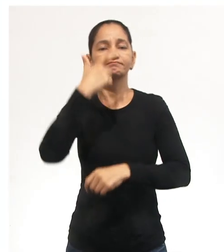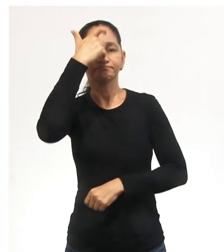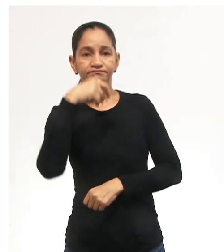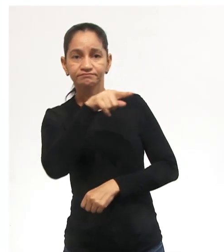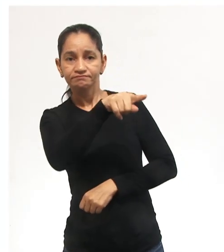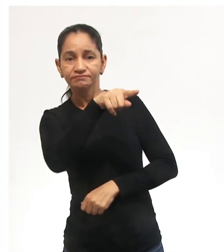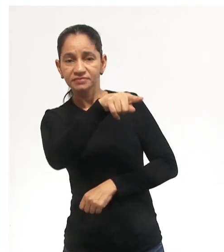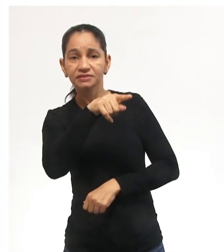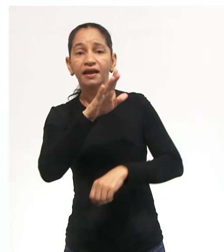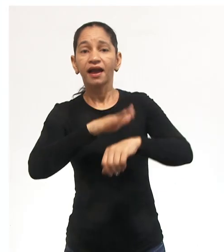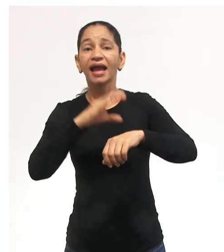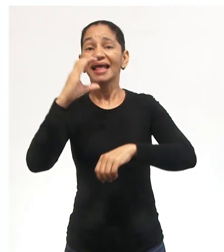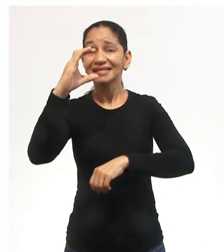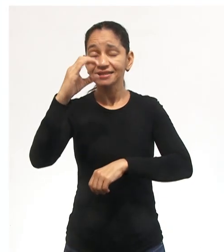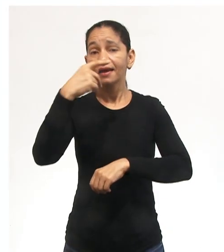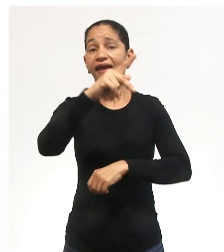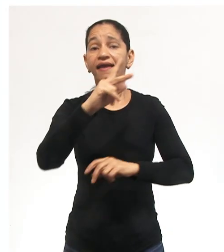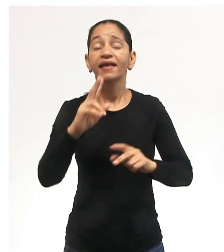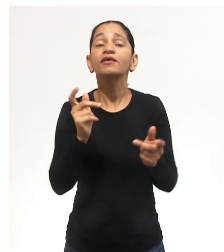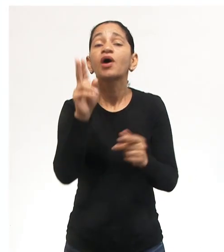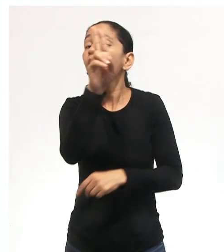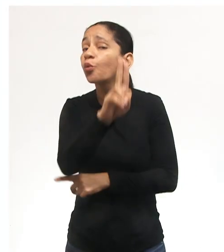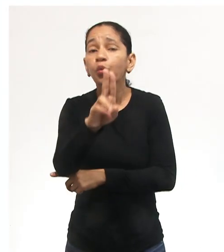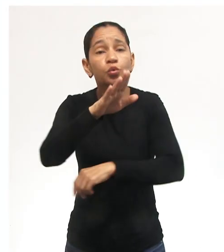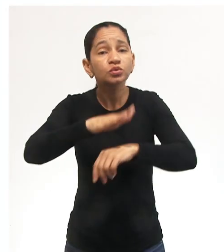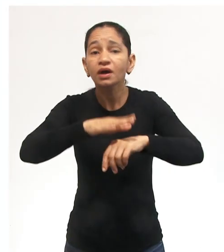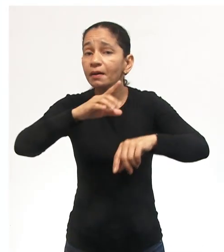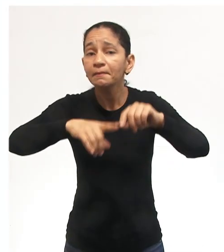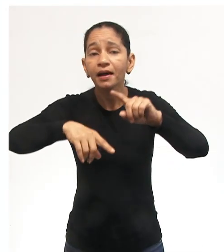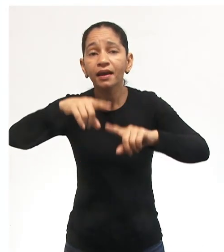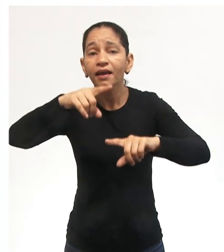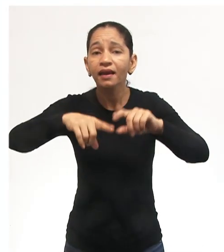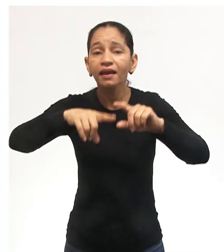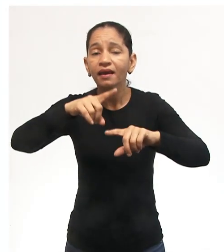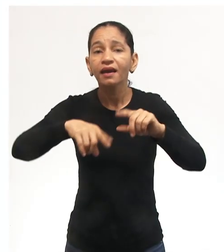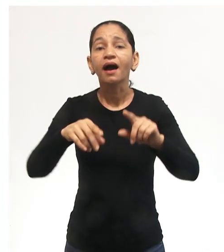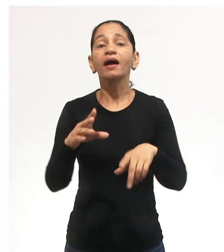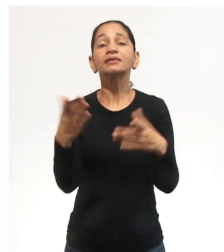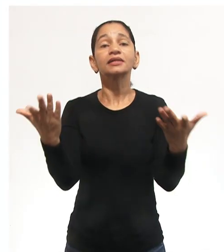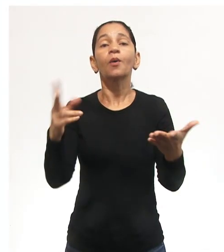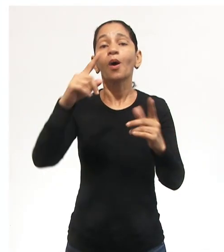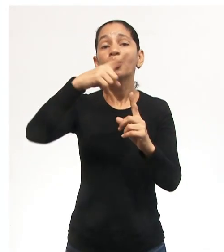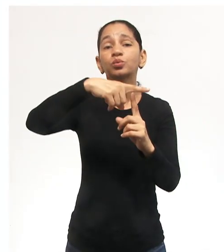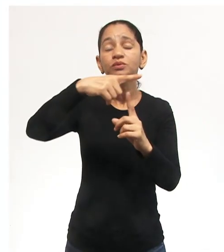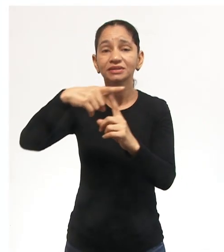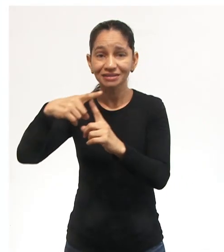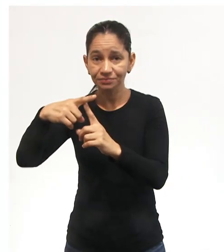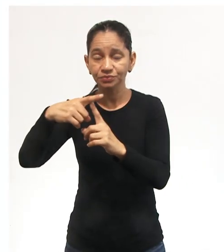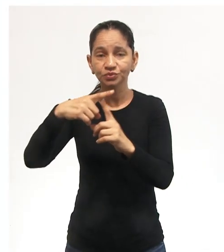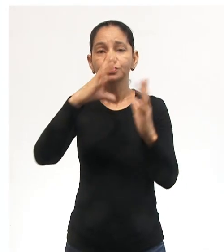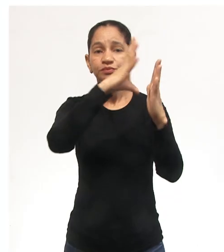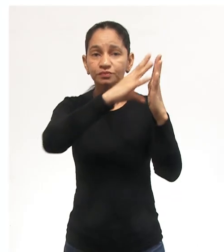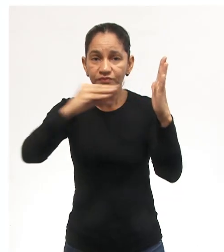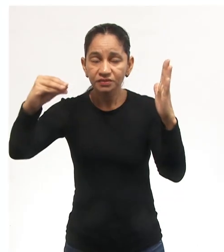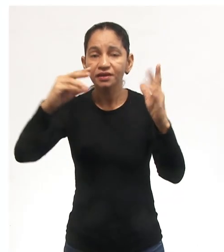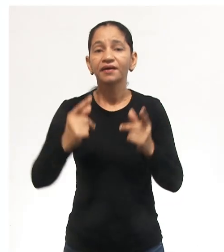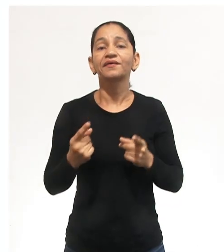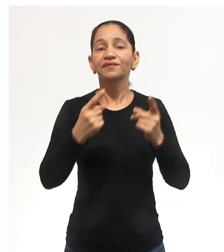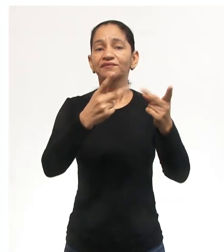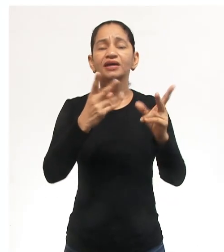a empresa que vende para o consumidor. É um modelo de comércio eletrônico em que a empresa